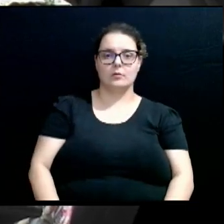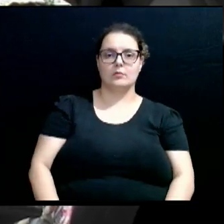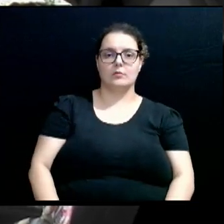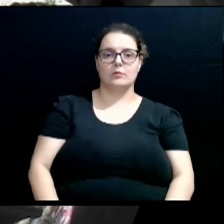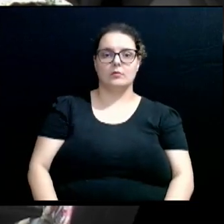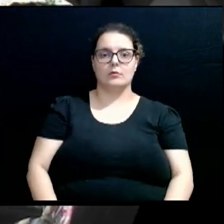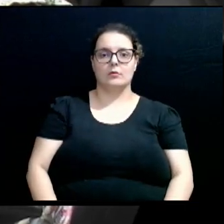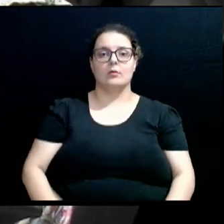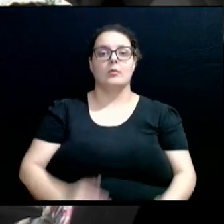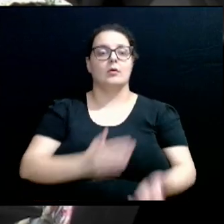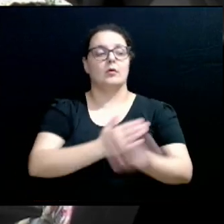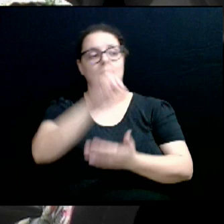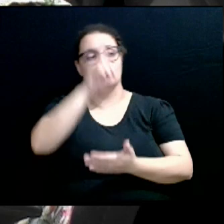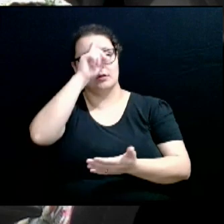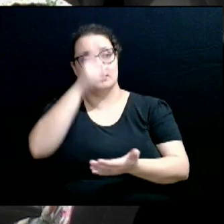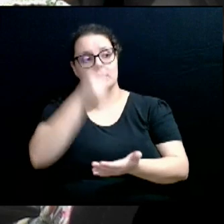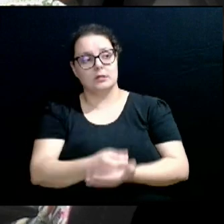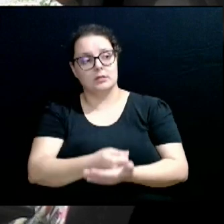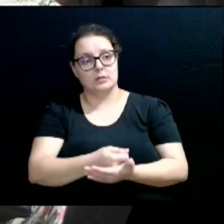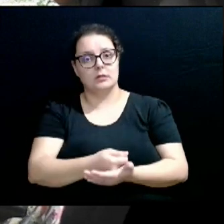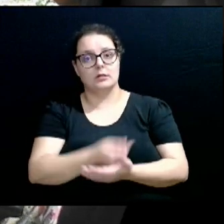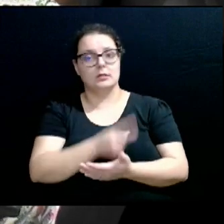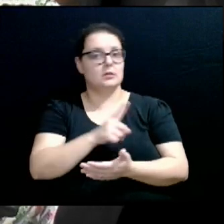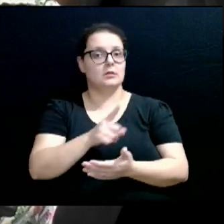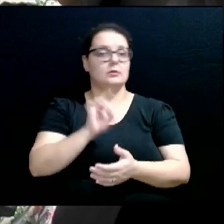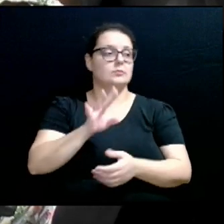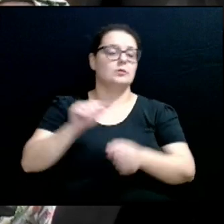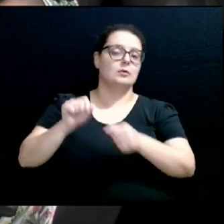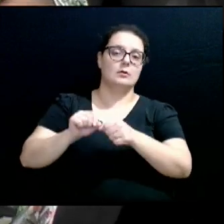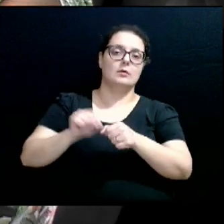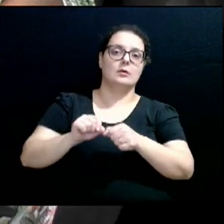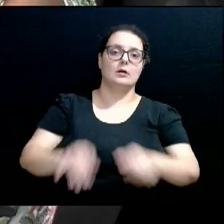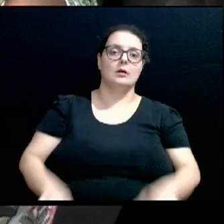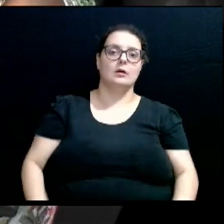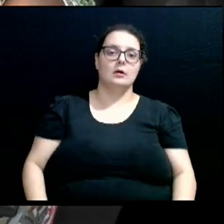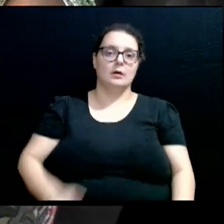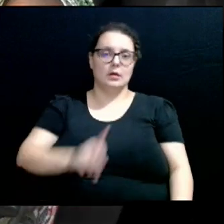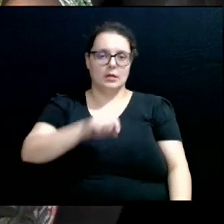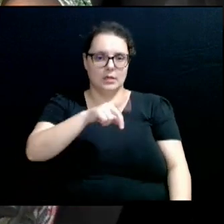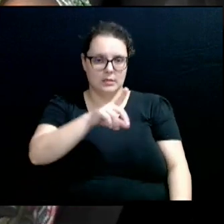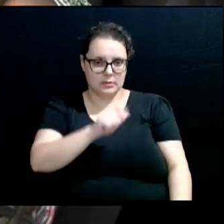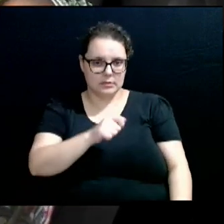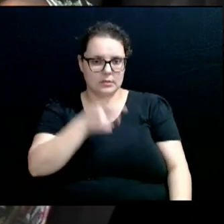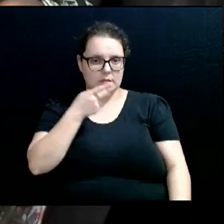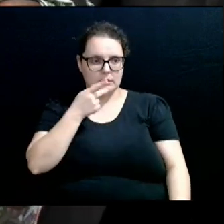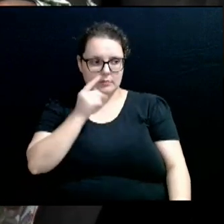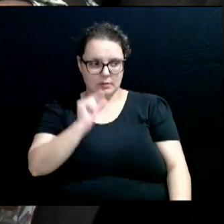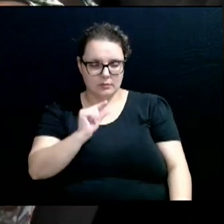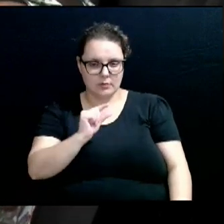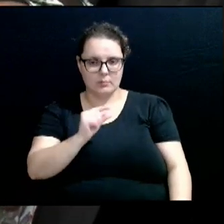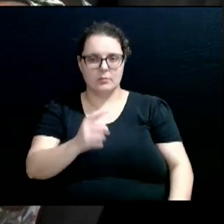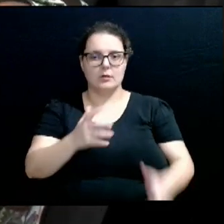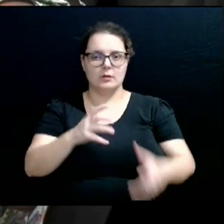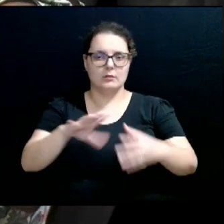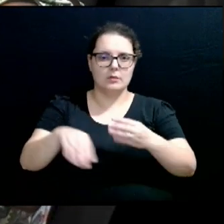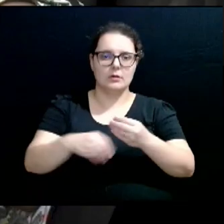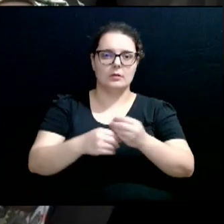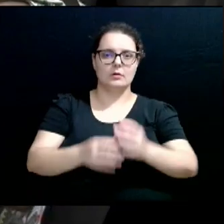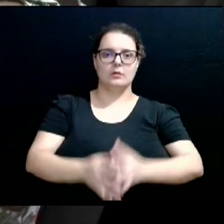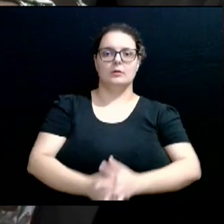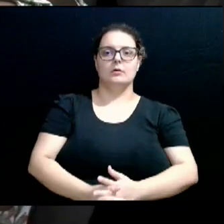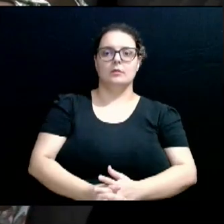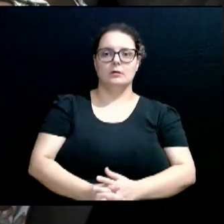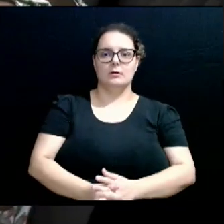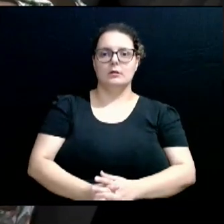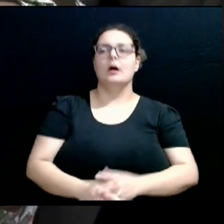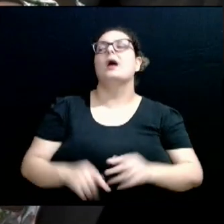a apenas executar? Complementa, a Danda traz um pouco disso já, mas eu queria que você complementasse. Muda muita coisa, né? Eu